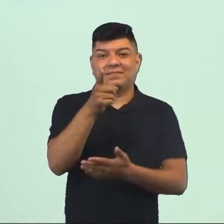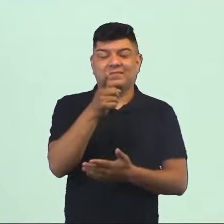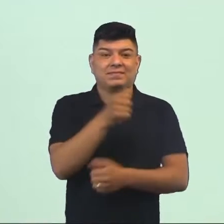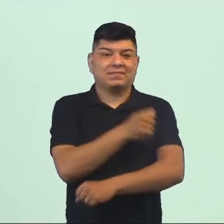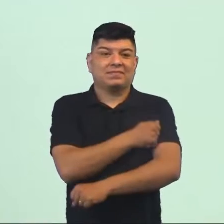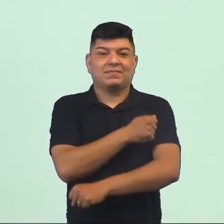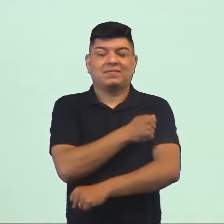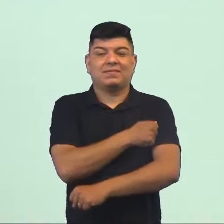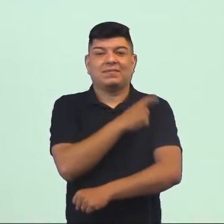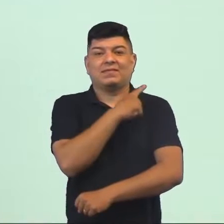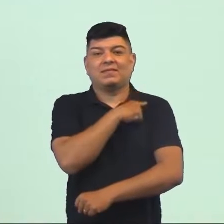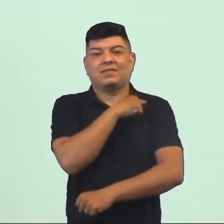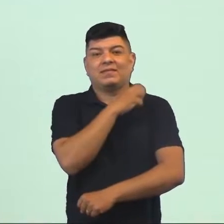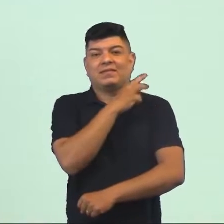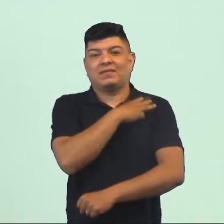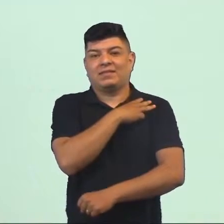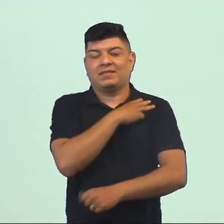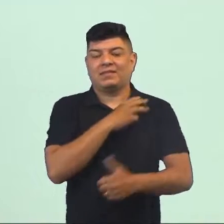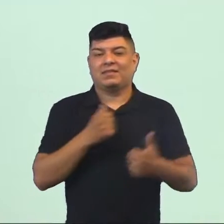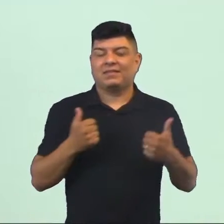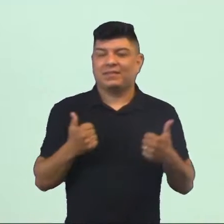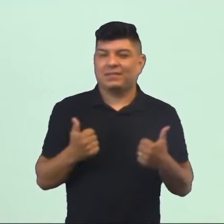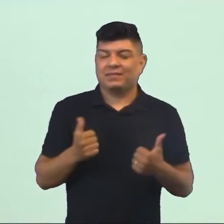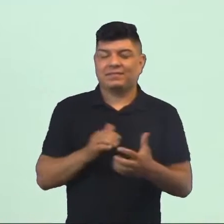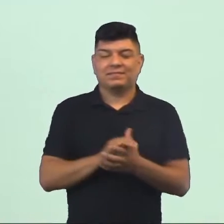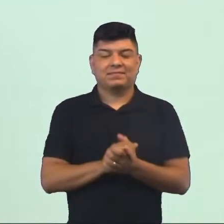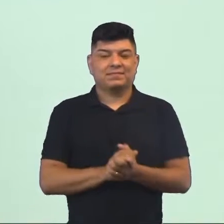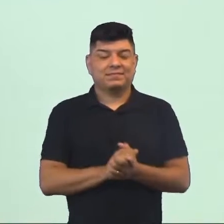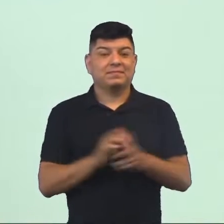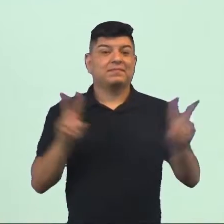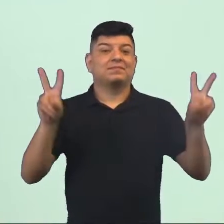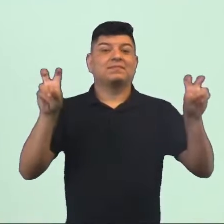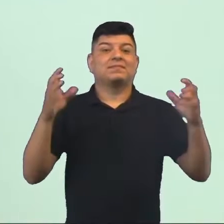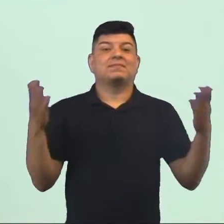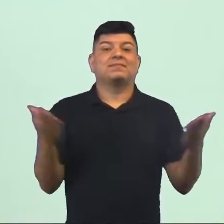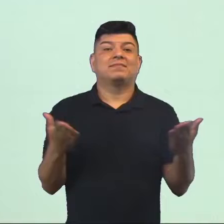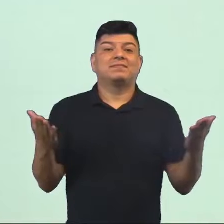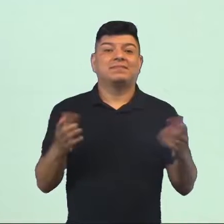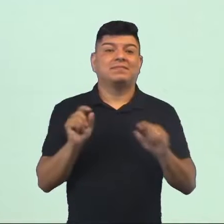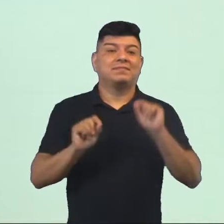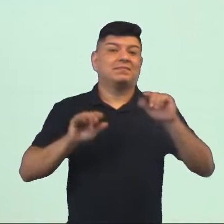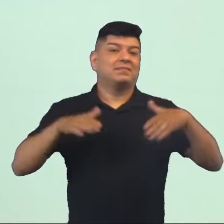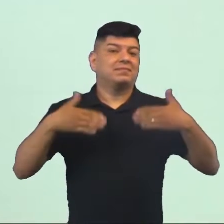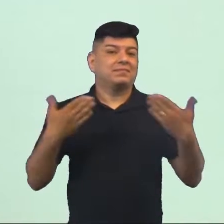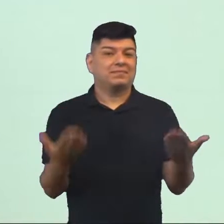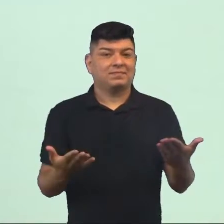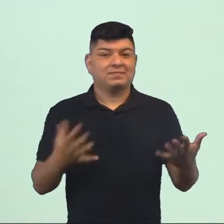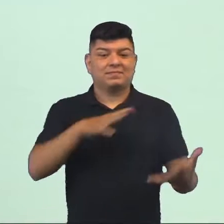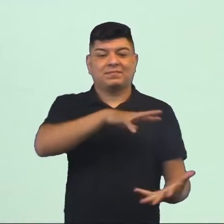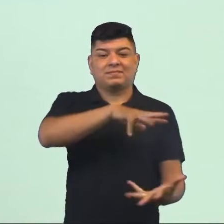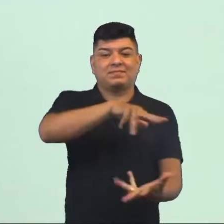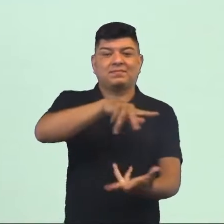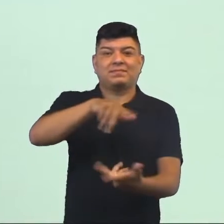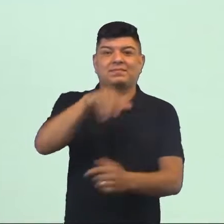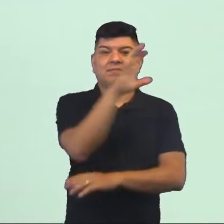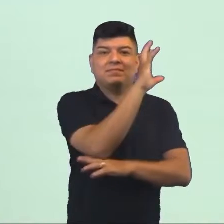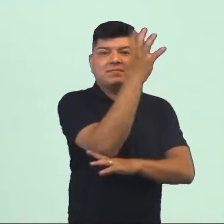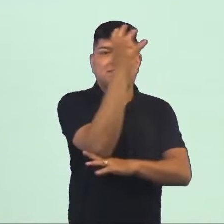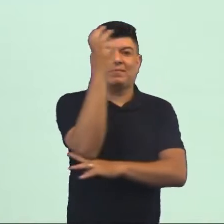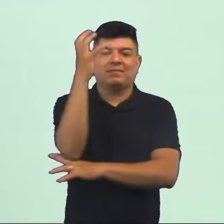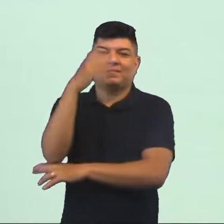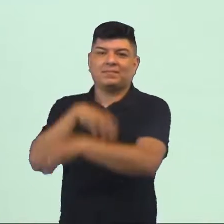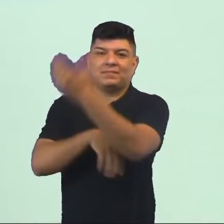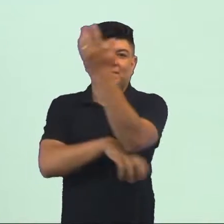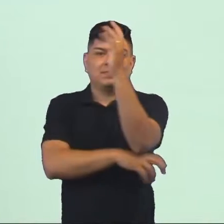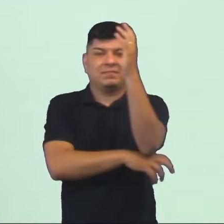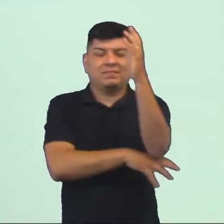você, aluno da primeira série do ensino médio. O tema da nossa aula de hoje é globalização e meio